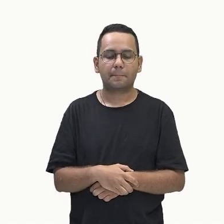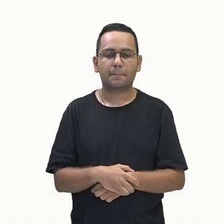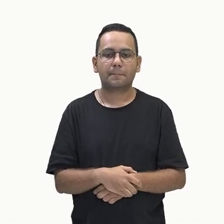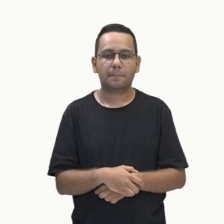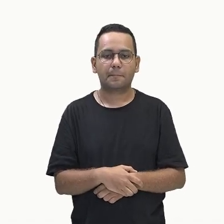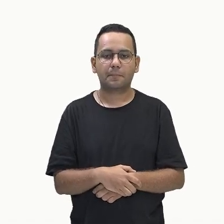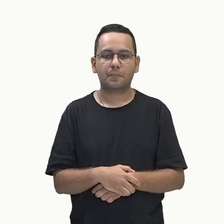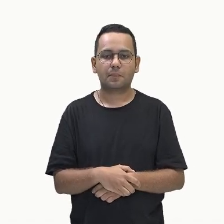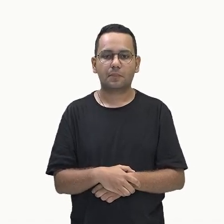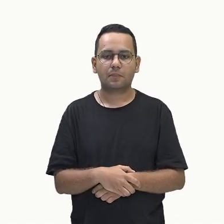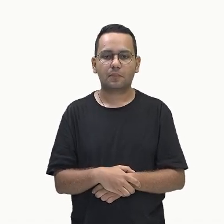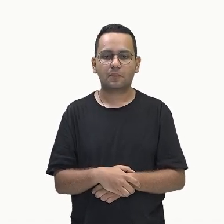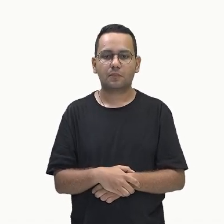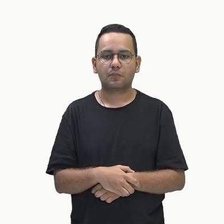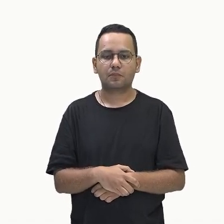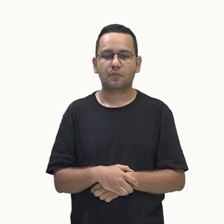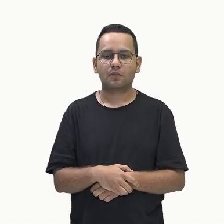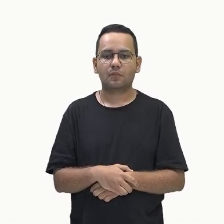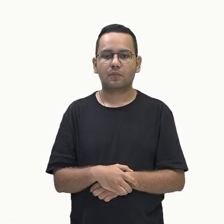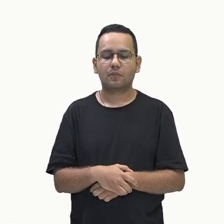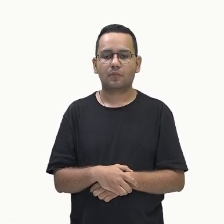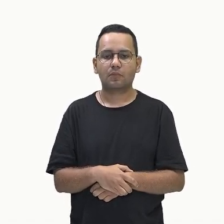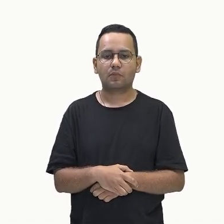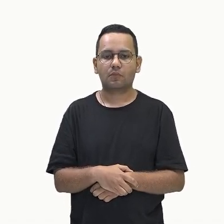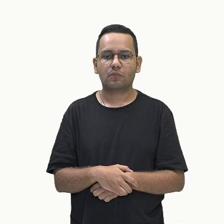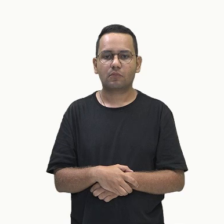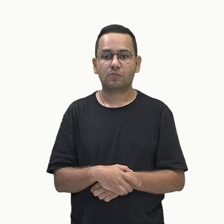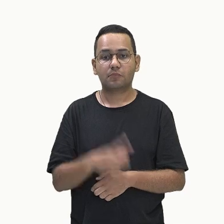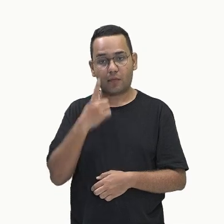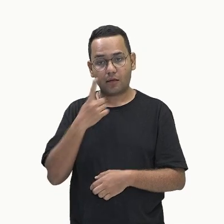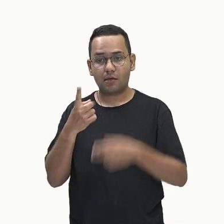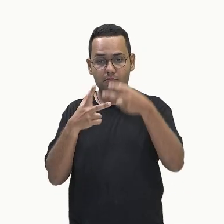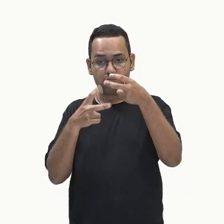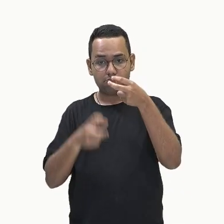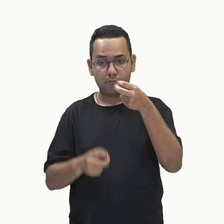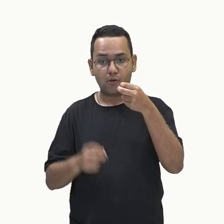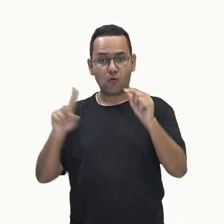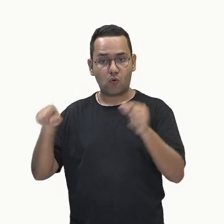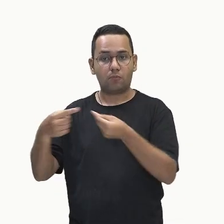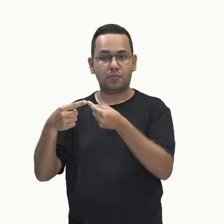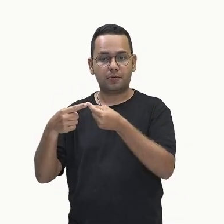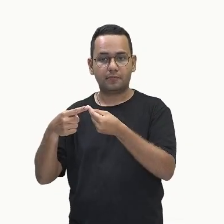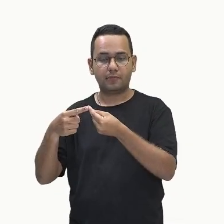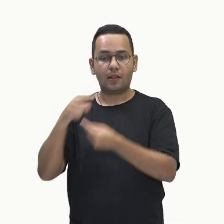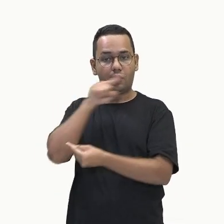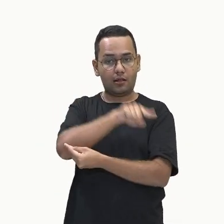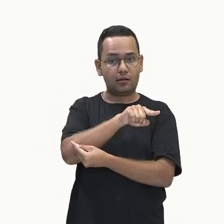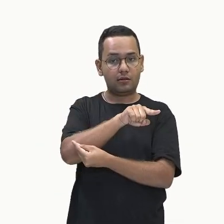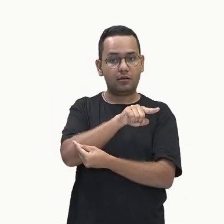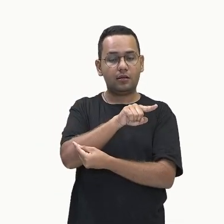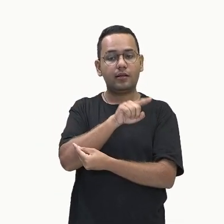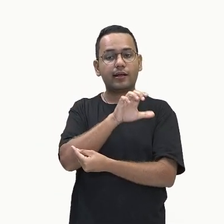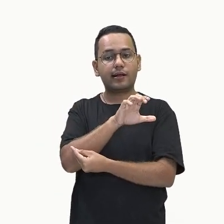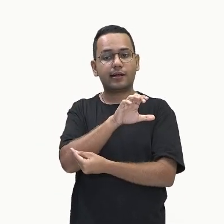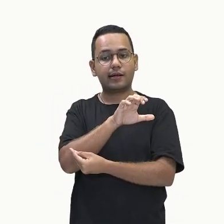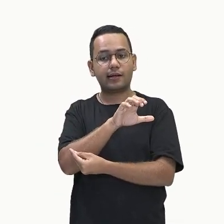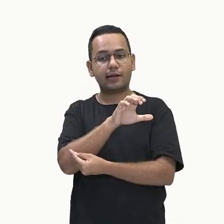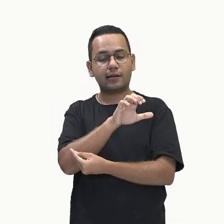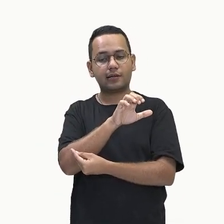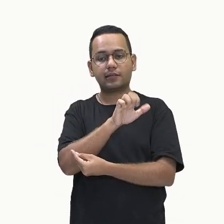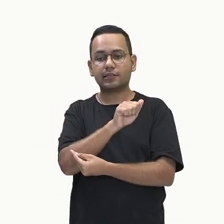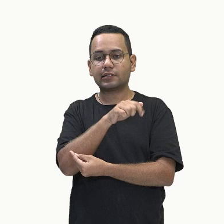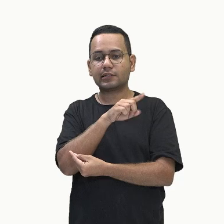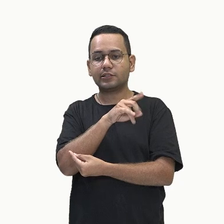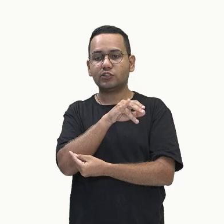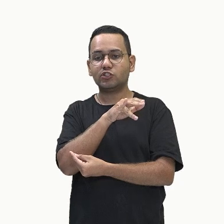está ligada ao quê? A nossa medula espinal, certo? E aí, esses nervos